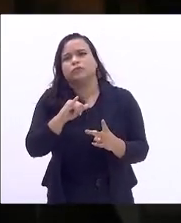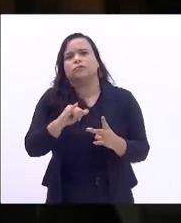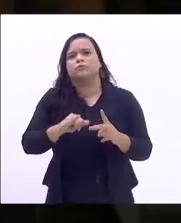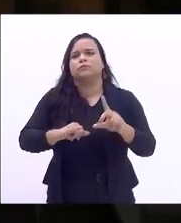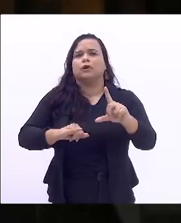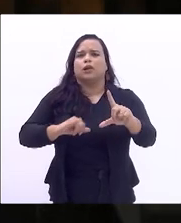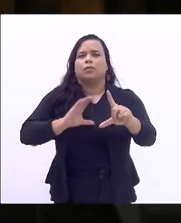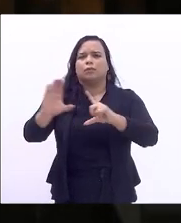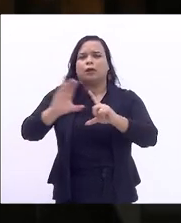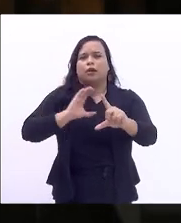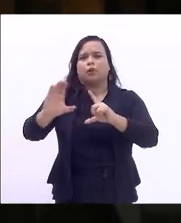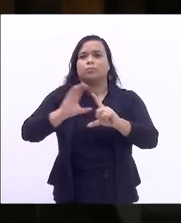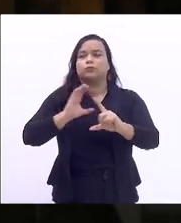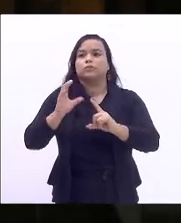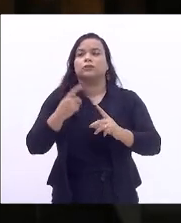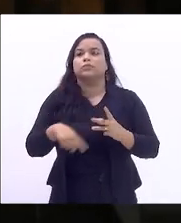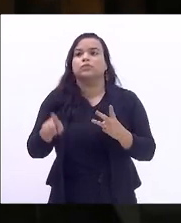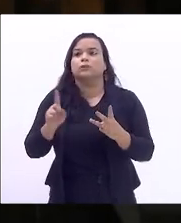e